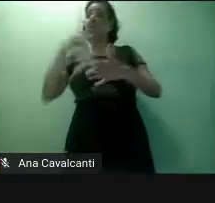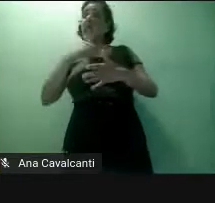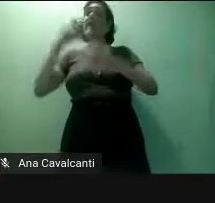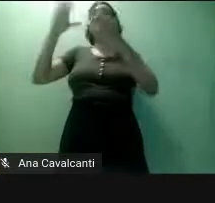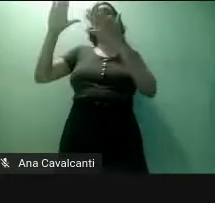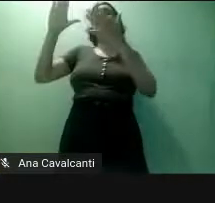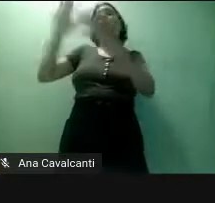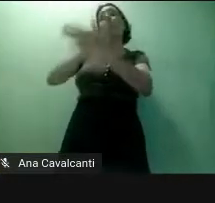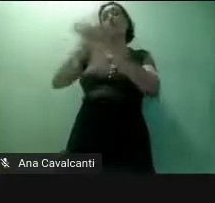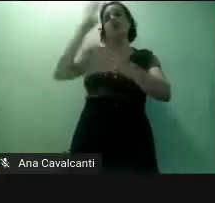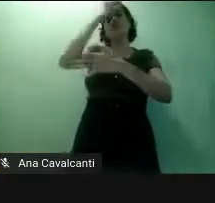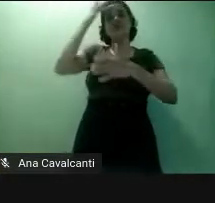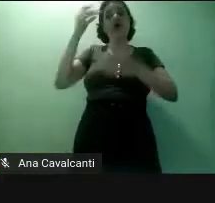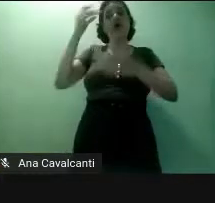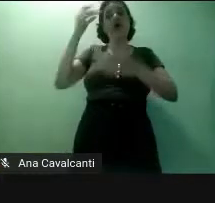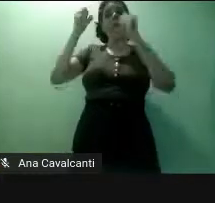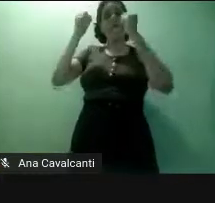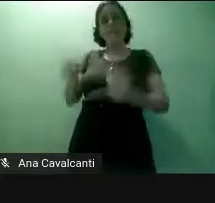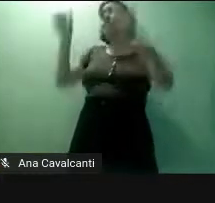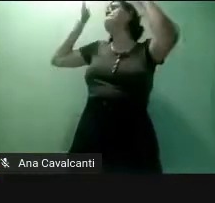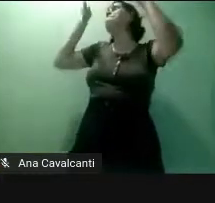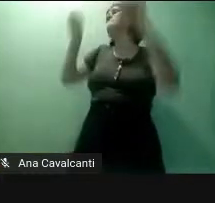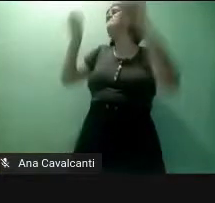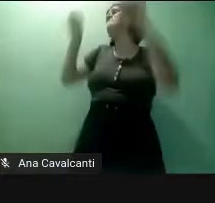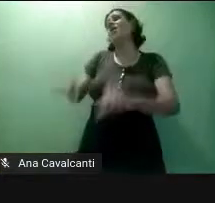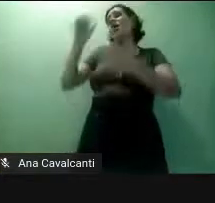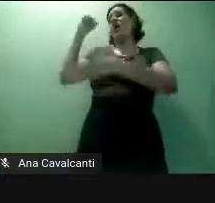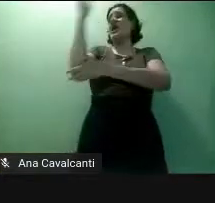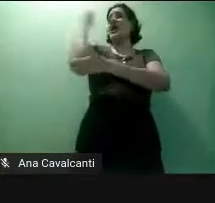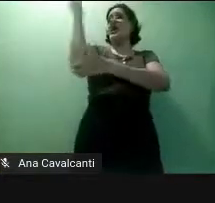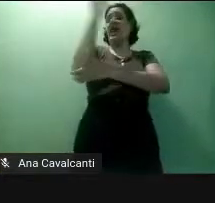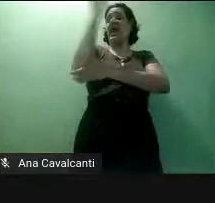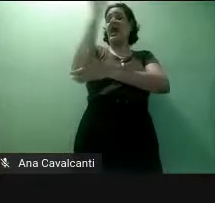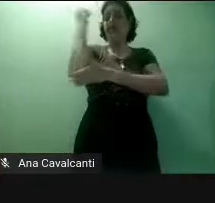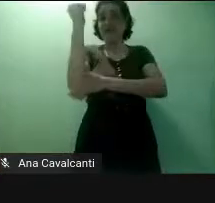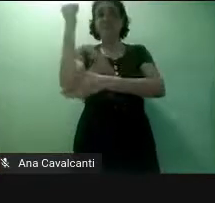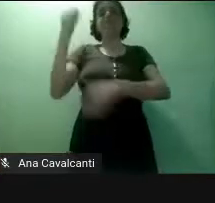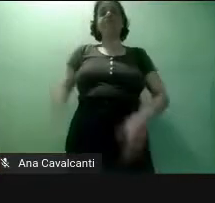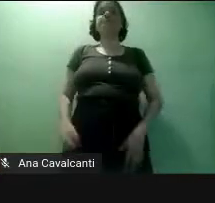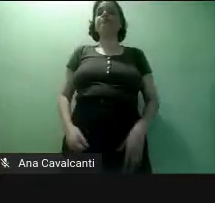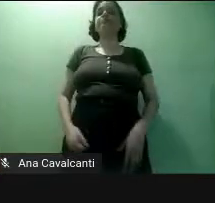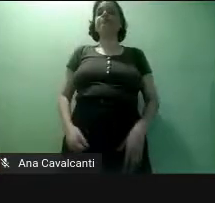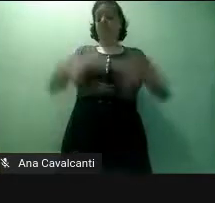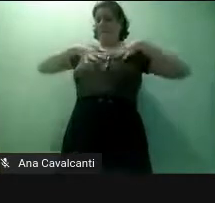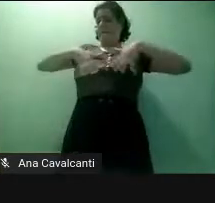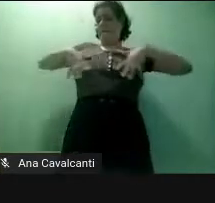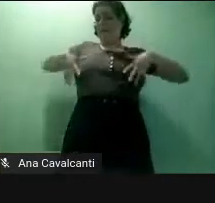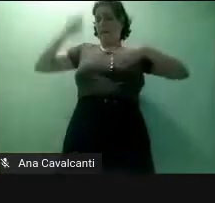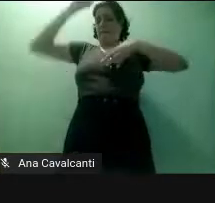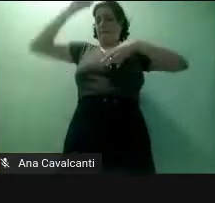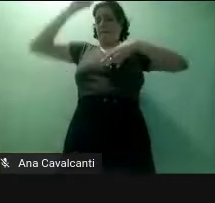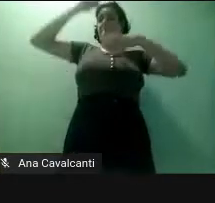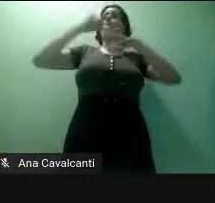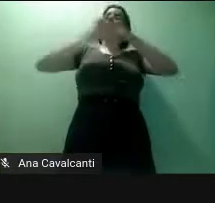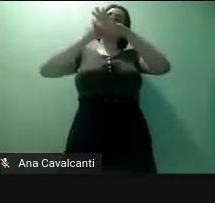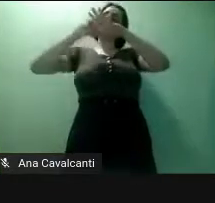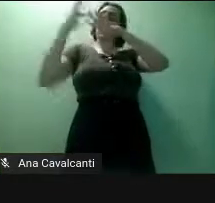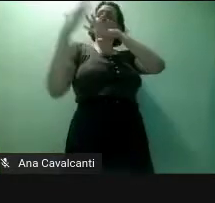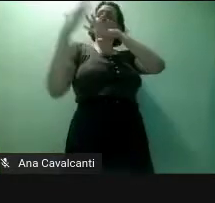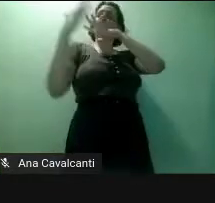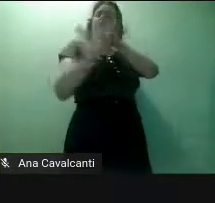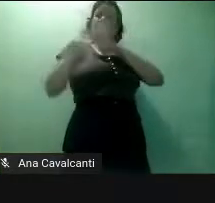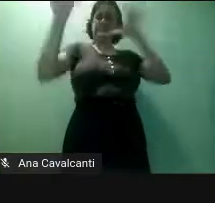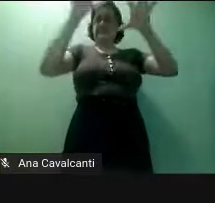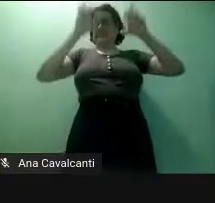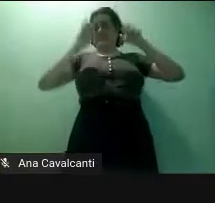desenvolver as versões mais graves da doença quando ela comete os pulmões, comprometendo essa troca gasosa que eu